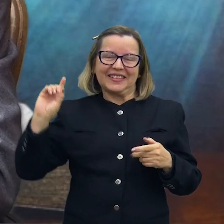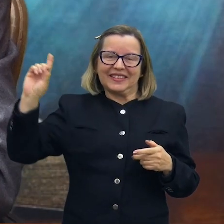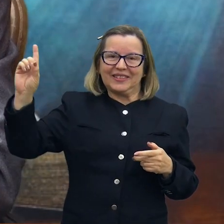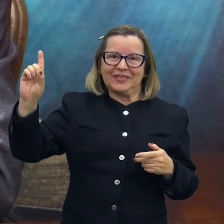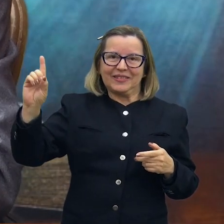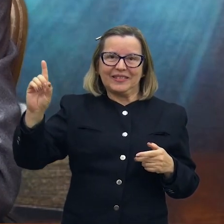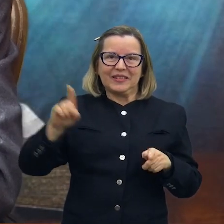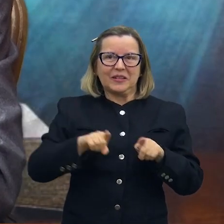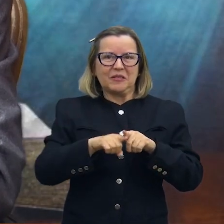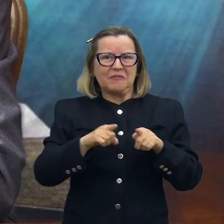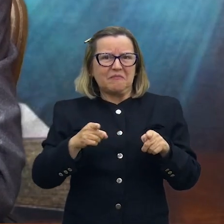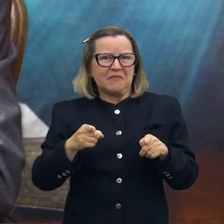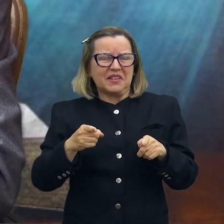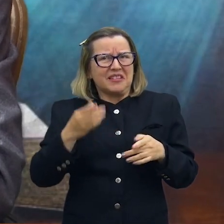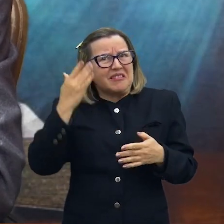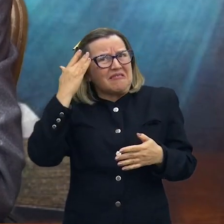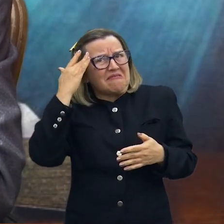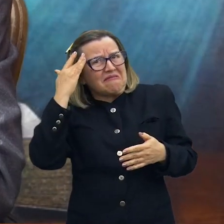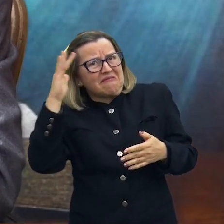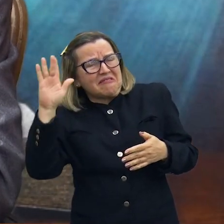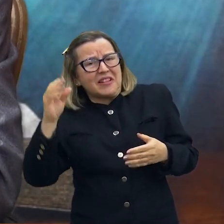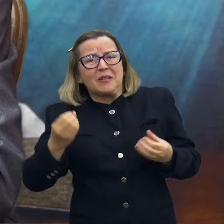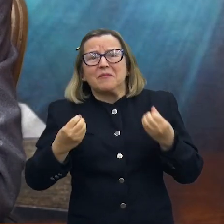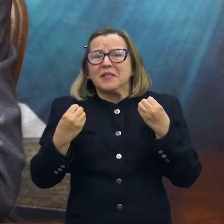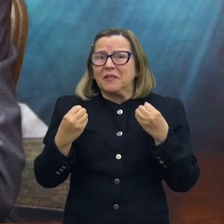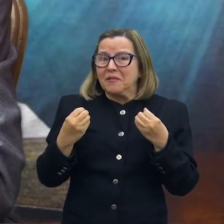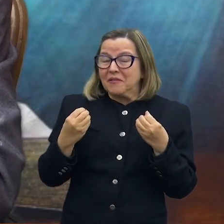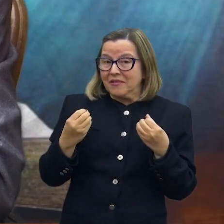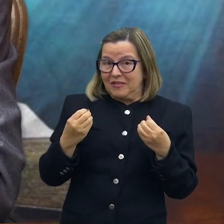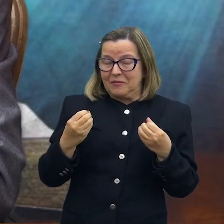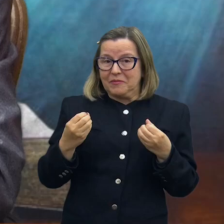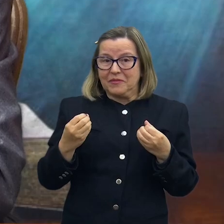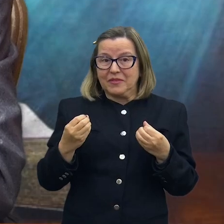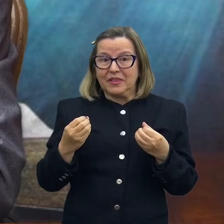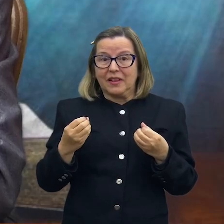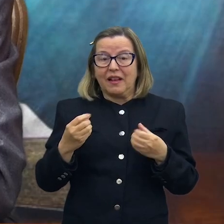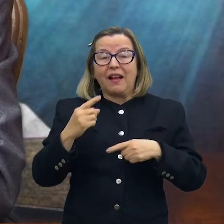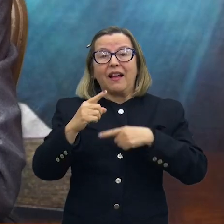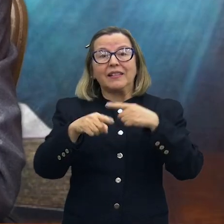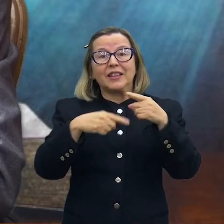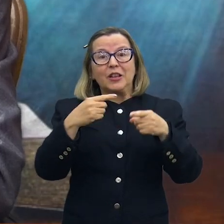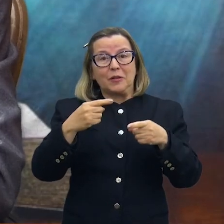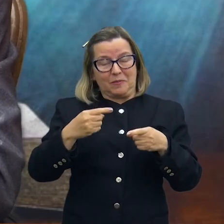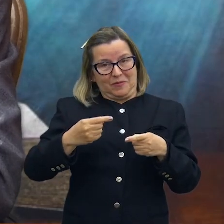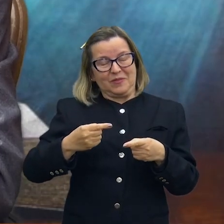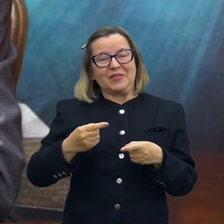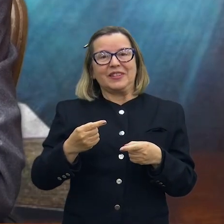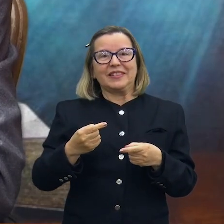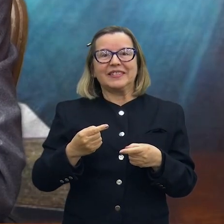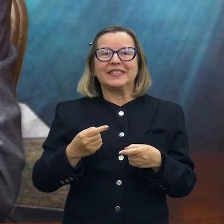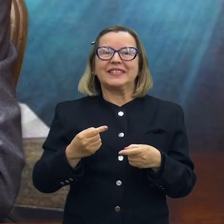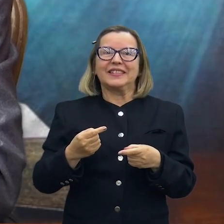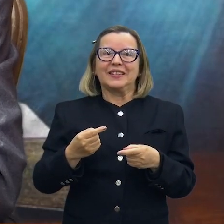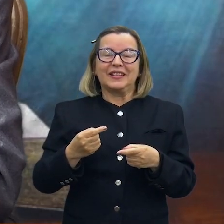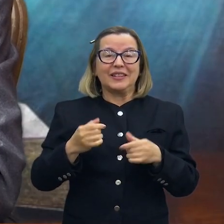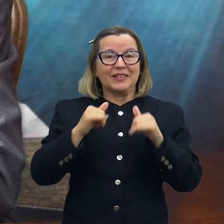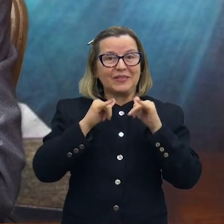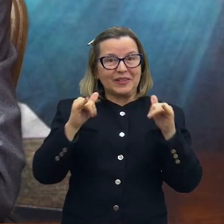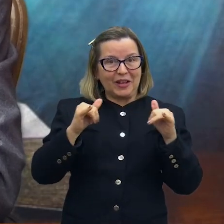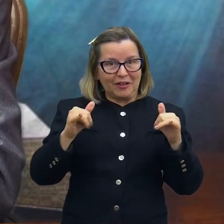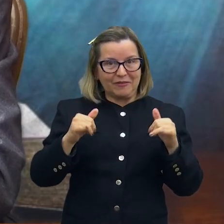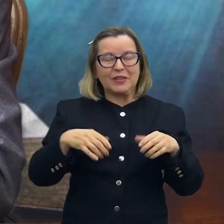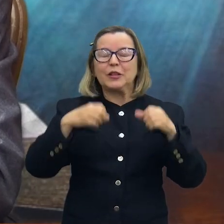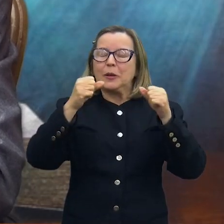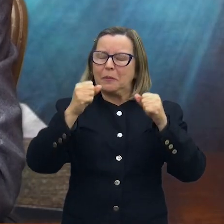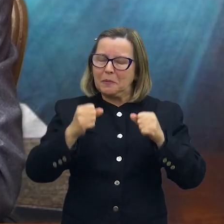tive a coragem, eu me achava impotente para fazer isso. E ouvindo você falar que a gente poderia compartilhar